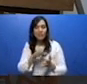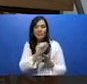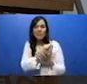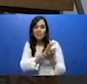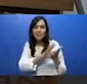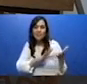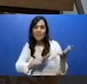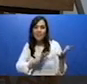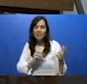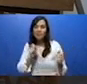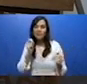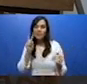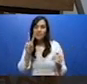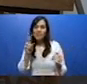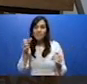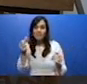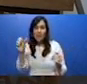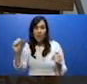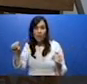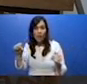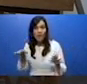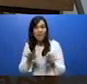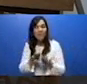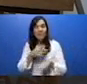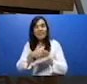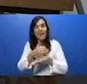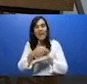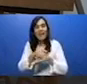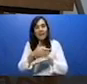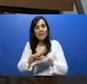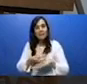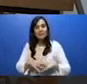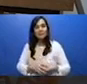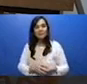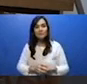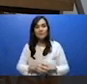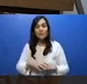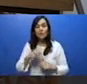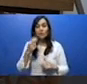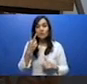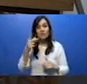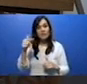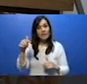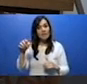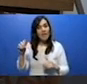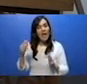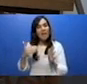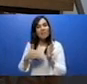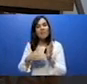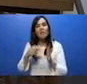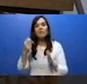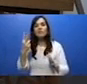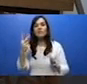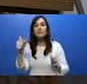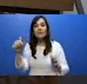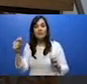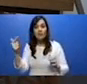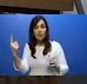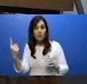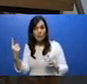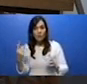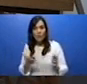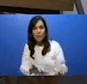269 e a nossa tarefinha, tá? Páginas 270, 271. Vamos